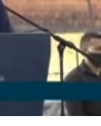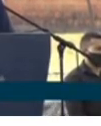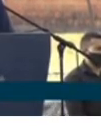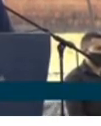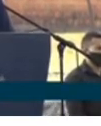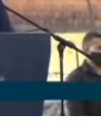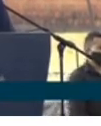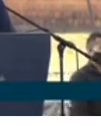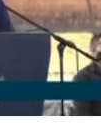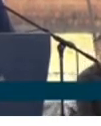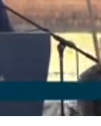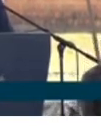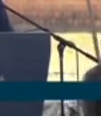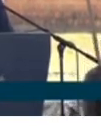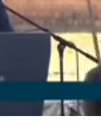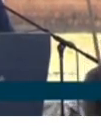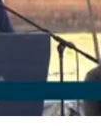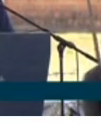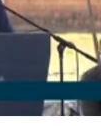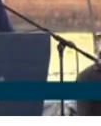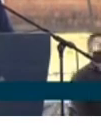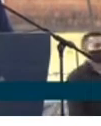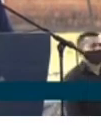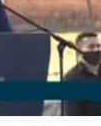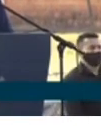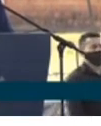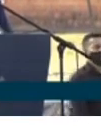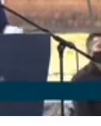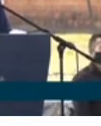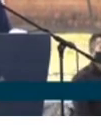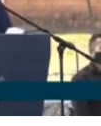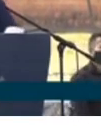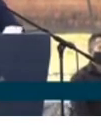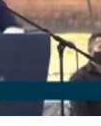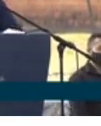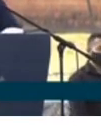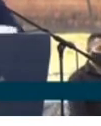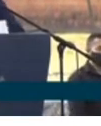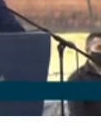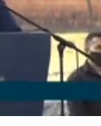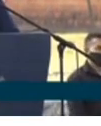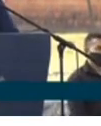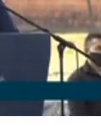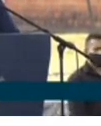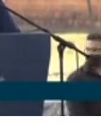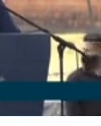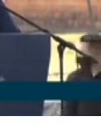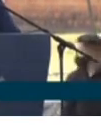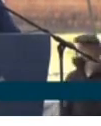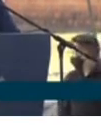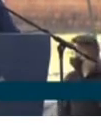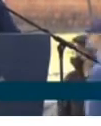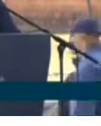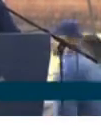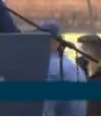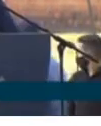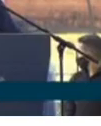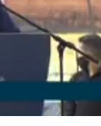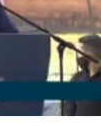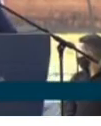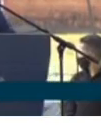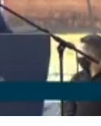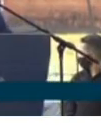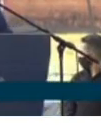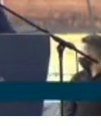presidente da República, que foi delegado a Vossa Excelência. Eu peço que Deus oriente sempre nessas difíceis decisões, porque